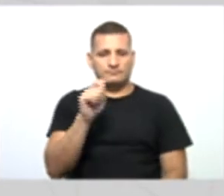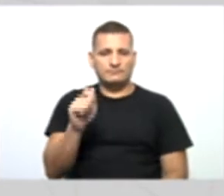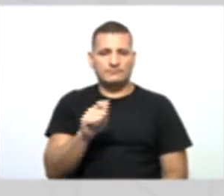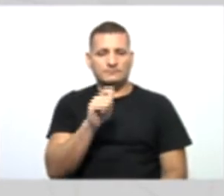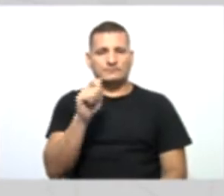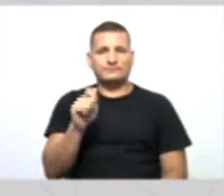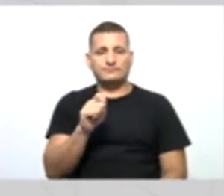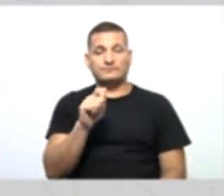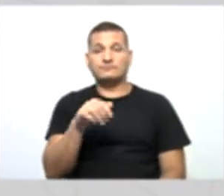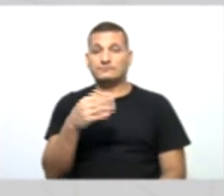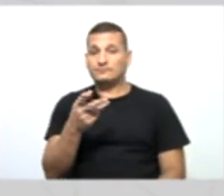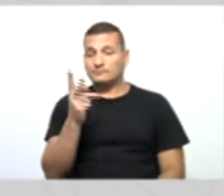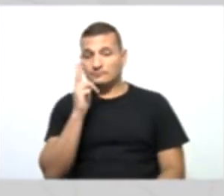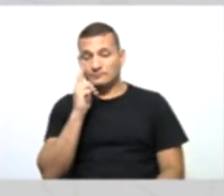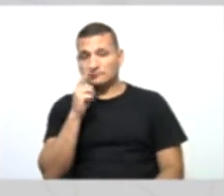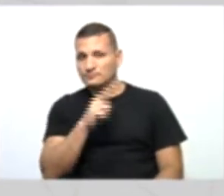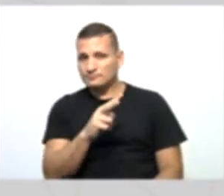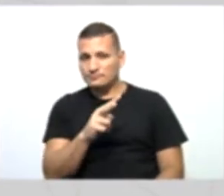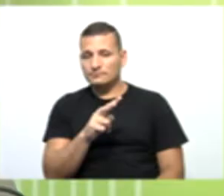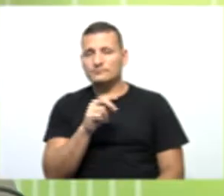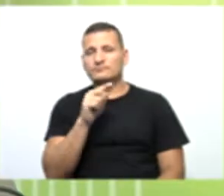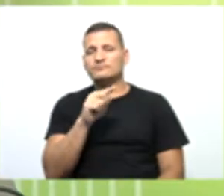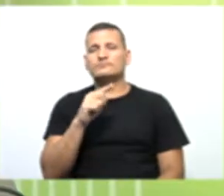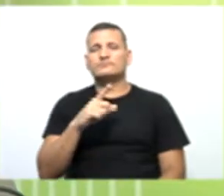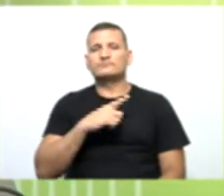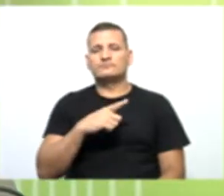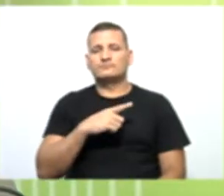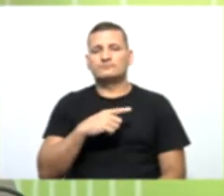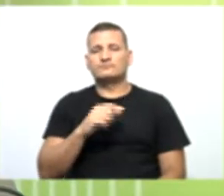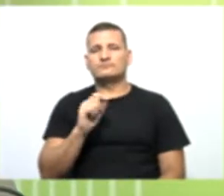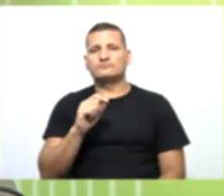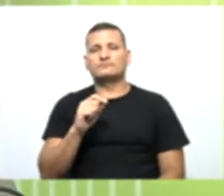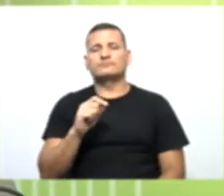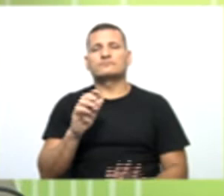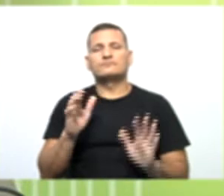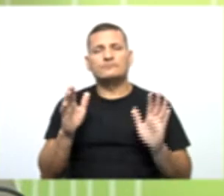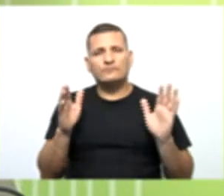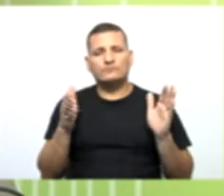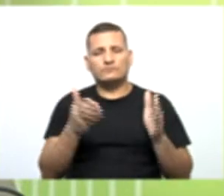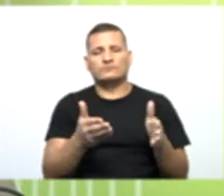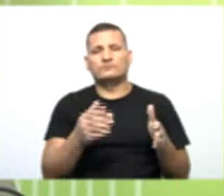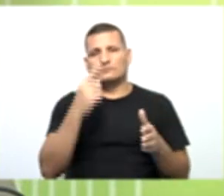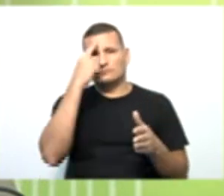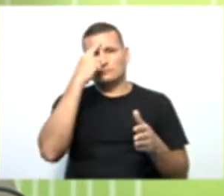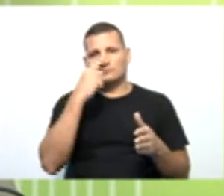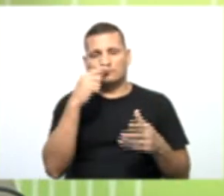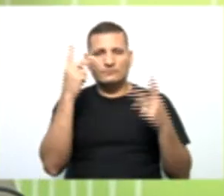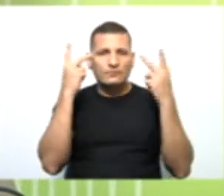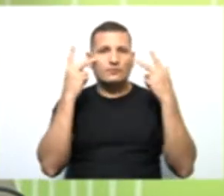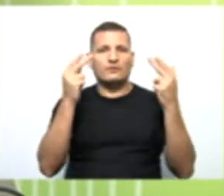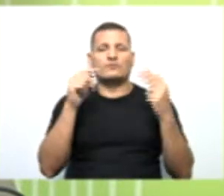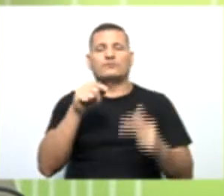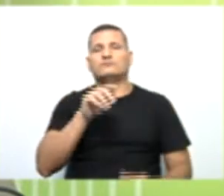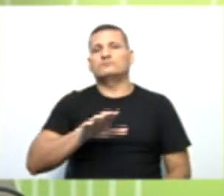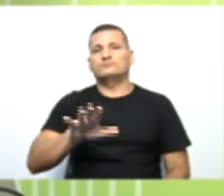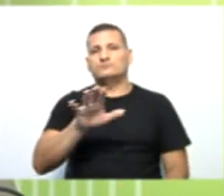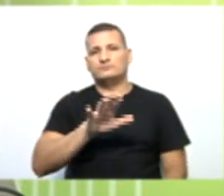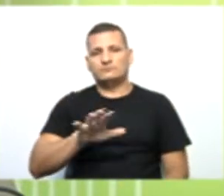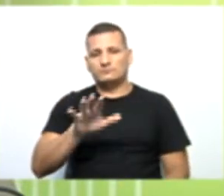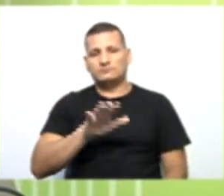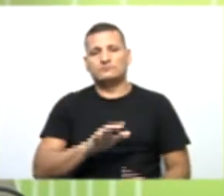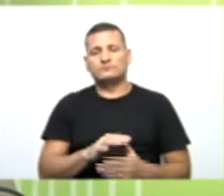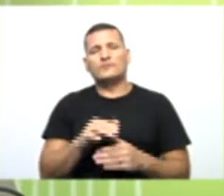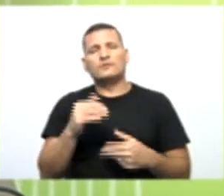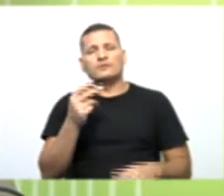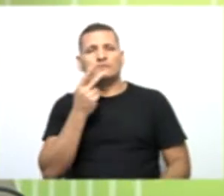veja que são negócios que estão voltados para uma vocação natural daquela região. Gente, quando eu